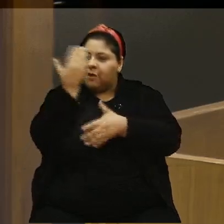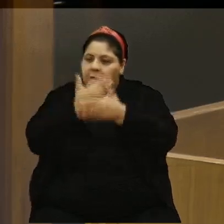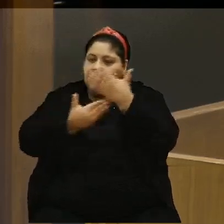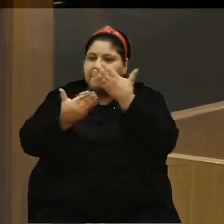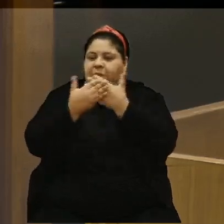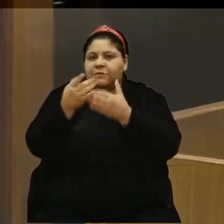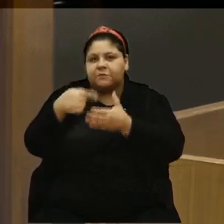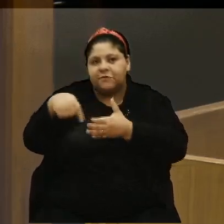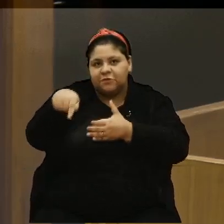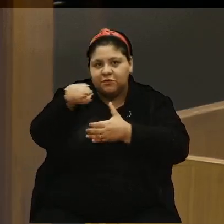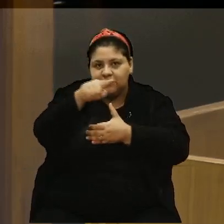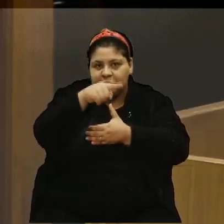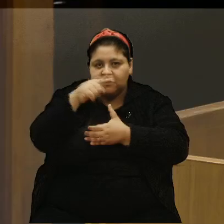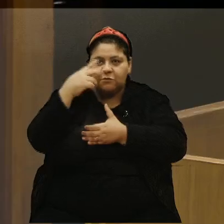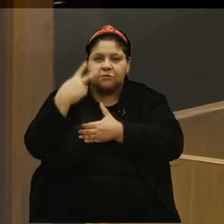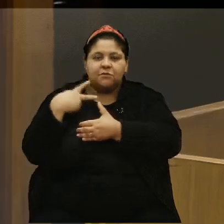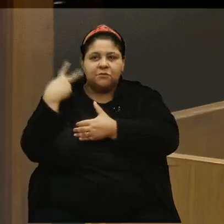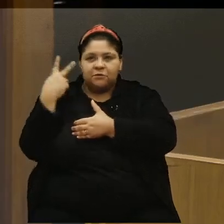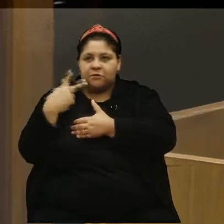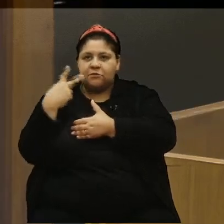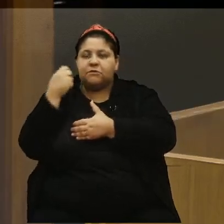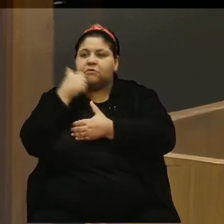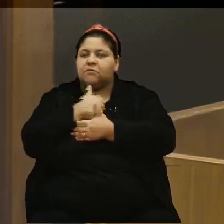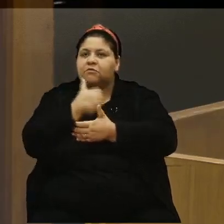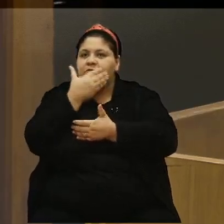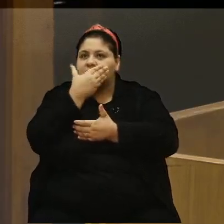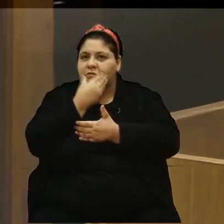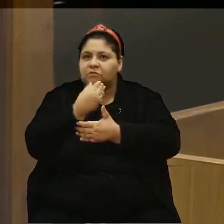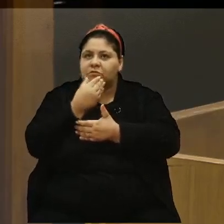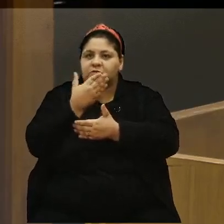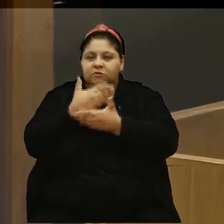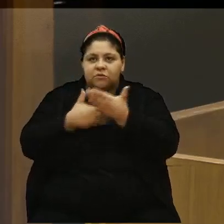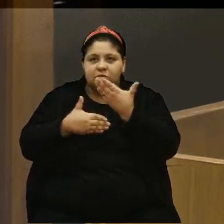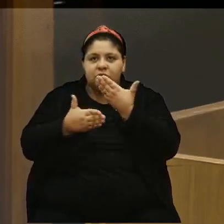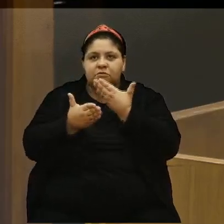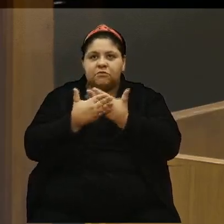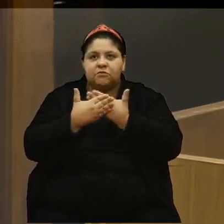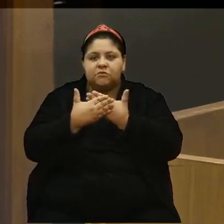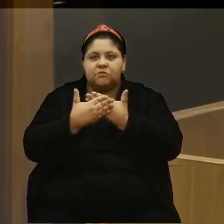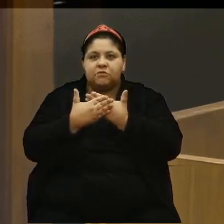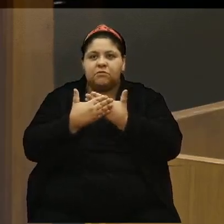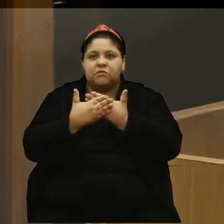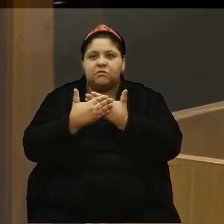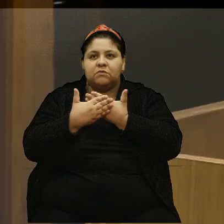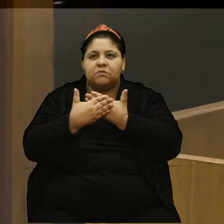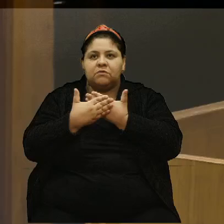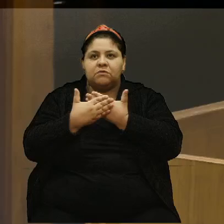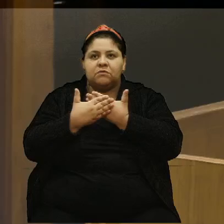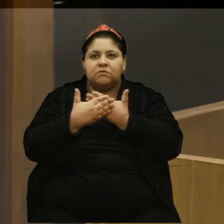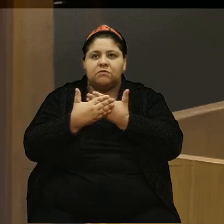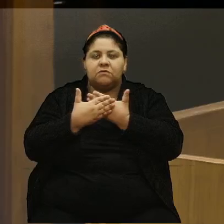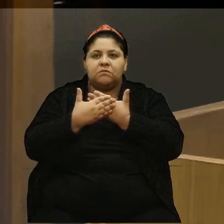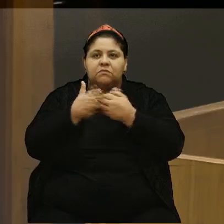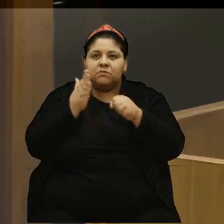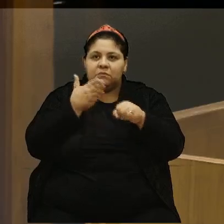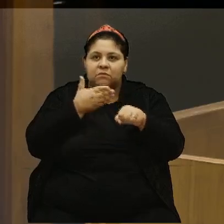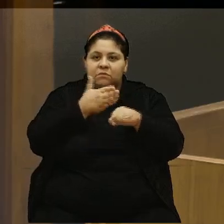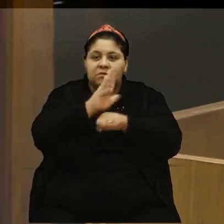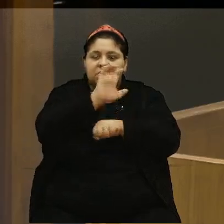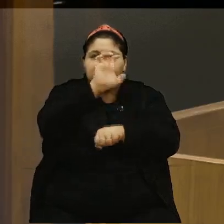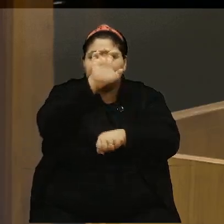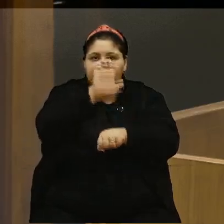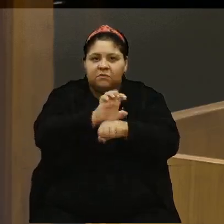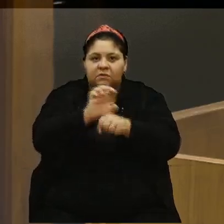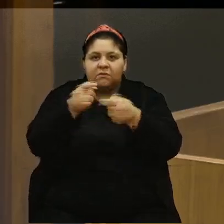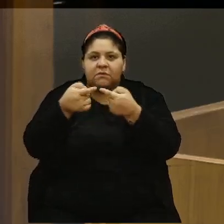nós vereadores e vereadoras, todos nós enquanto ente público, enquanto Estado,